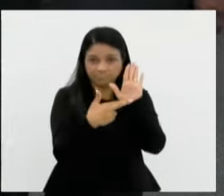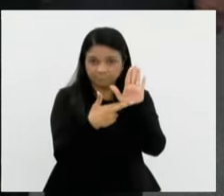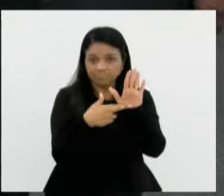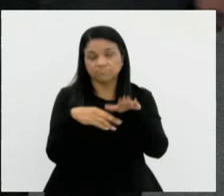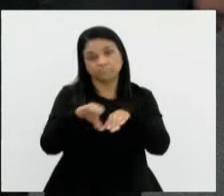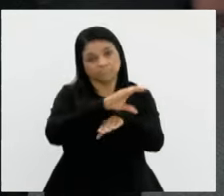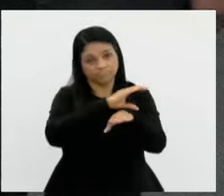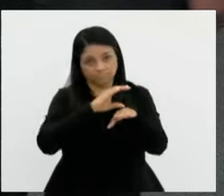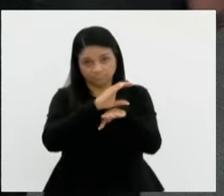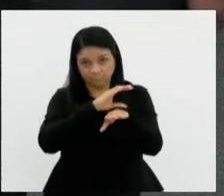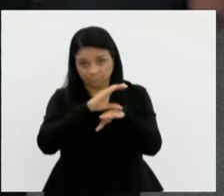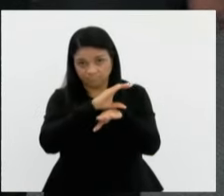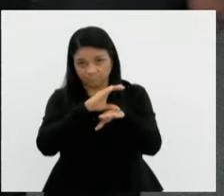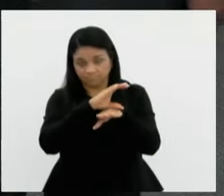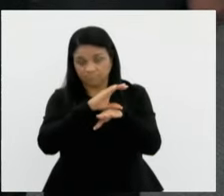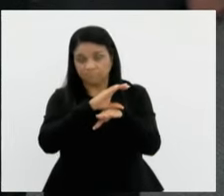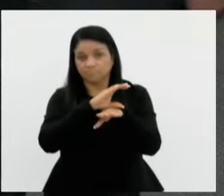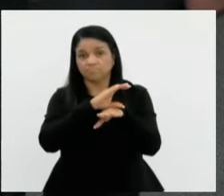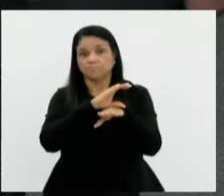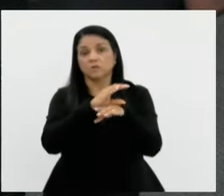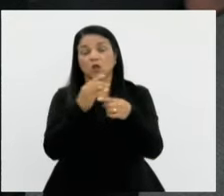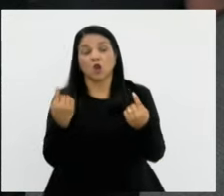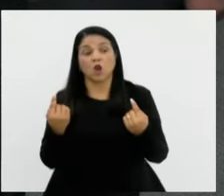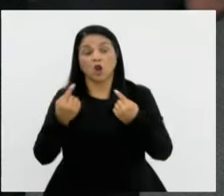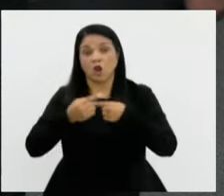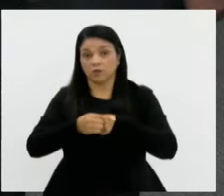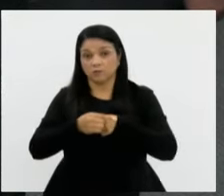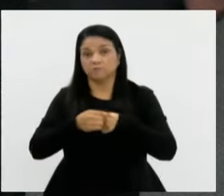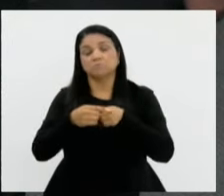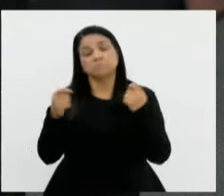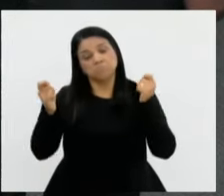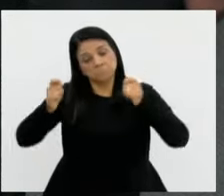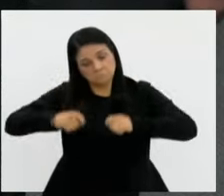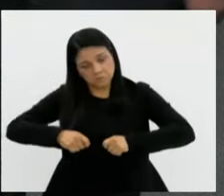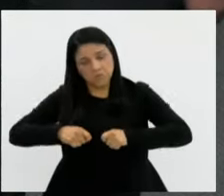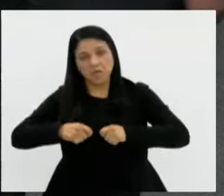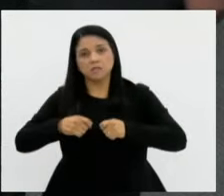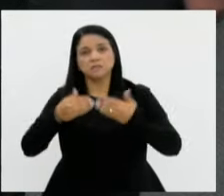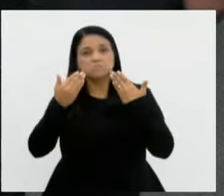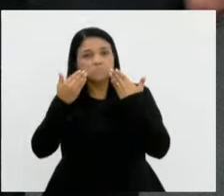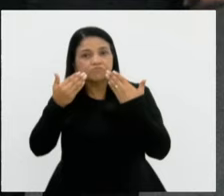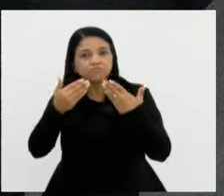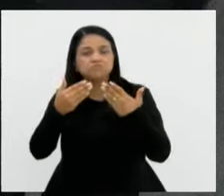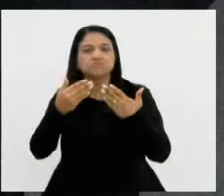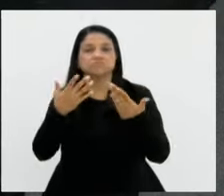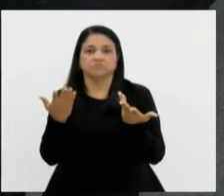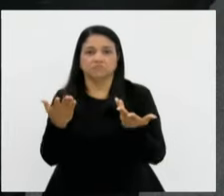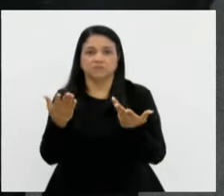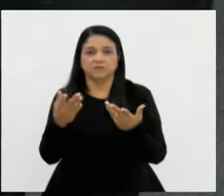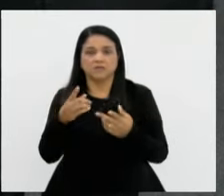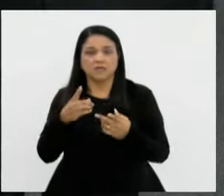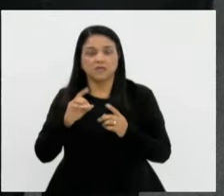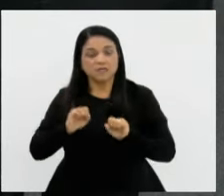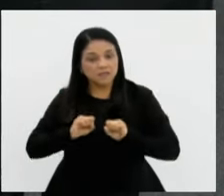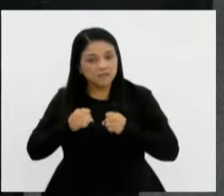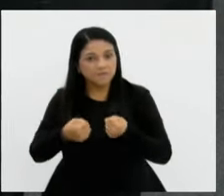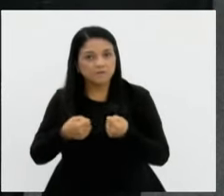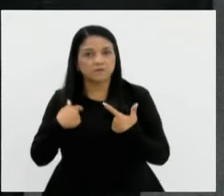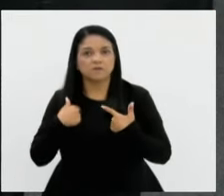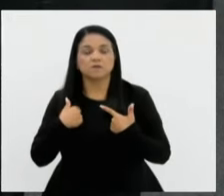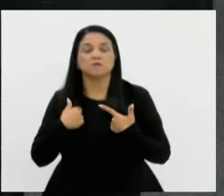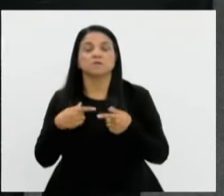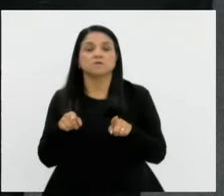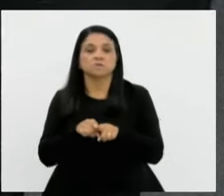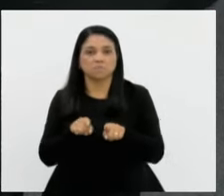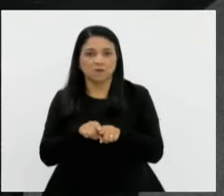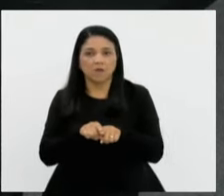que pressupõe ampla defesa e contraditório, pudesse se manifestar, fez tempestivamente dentro do prazo, por força da sua